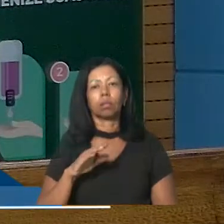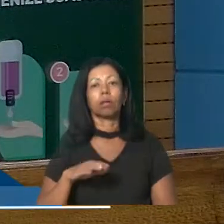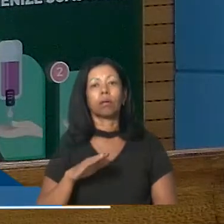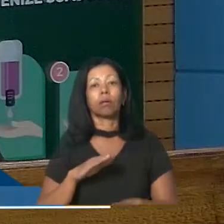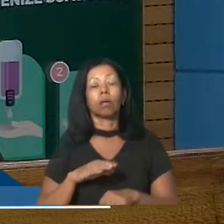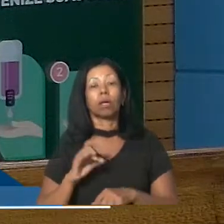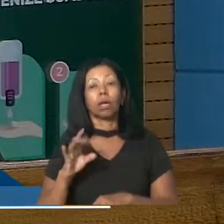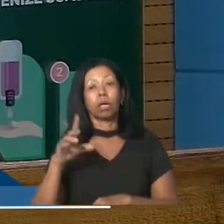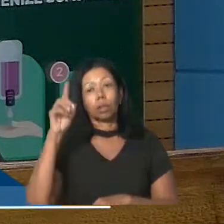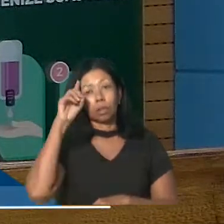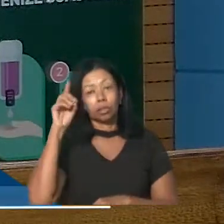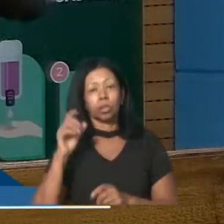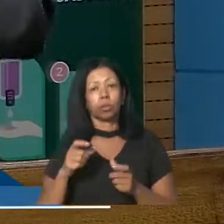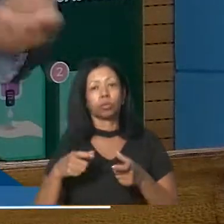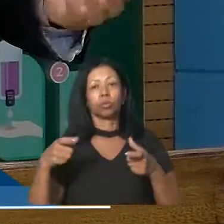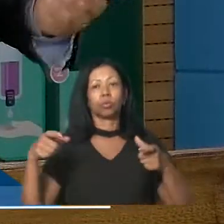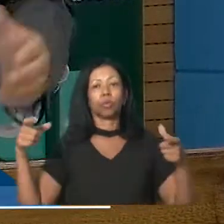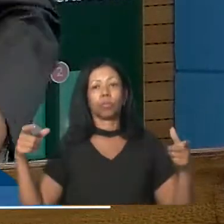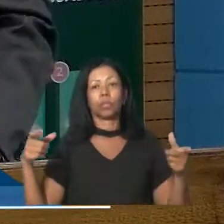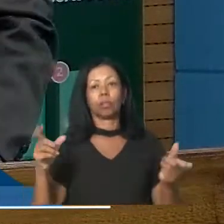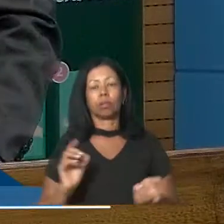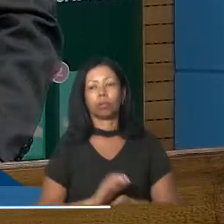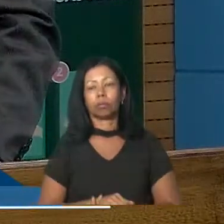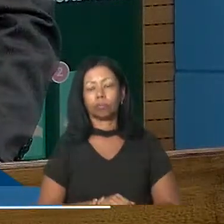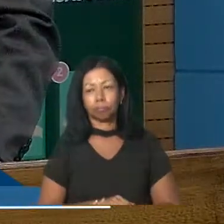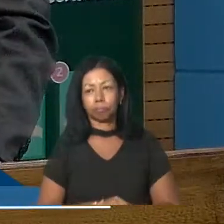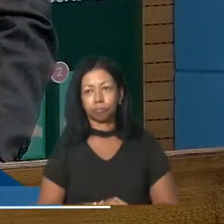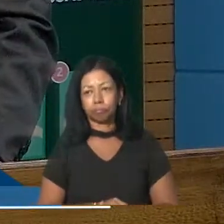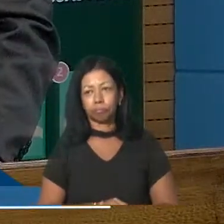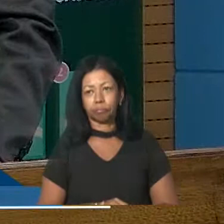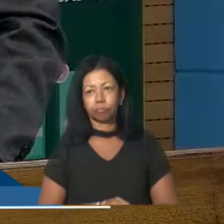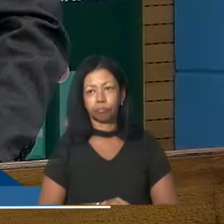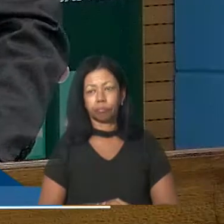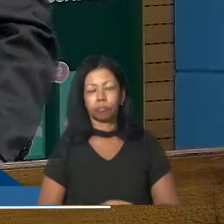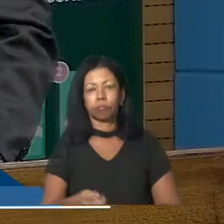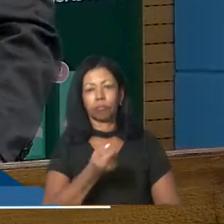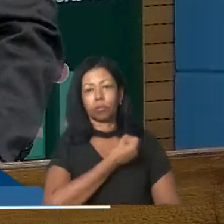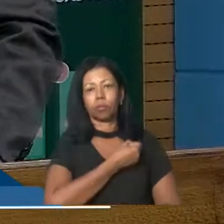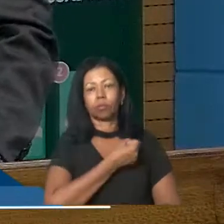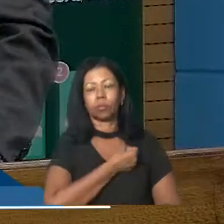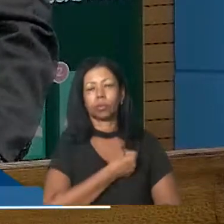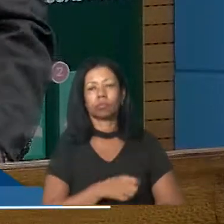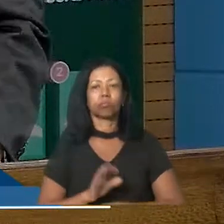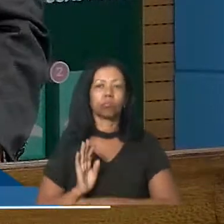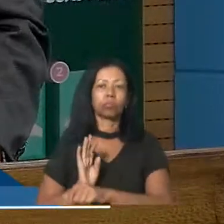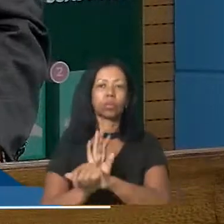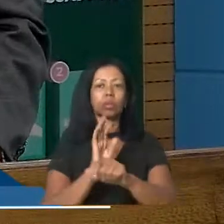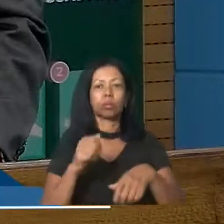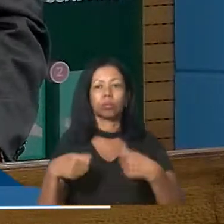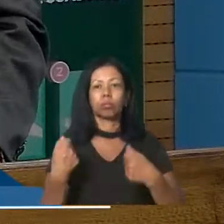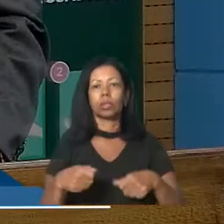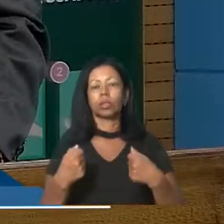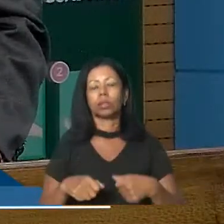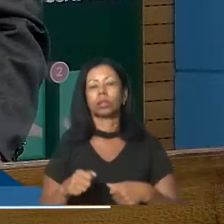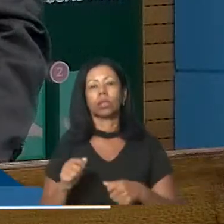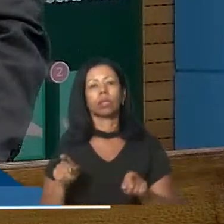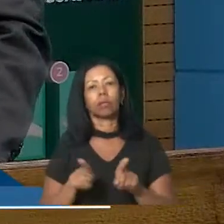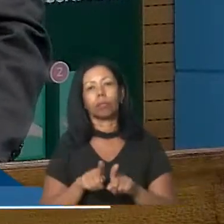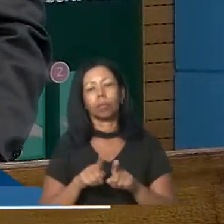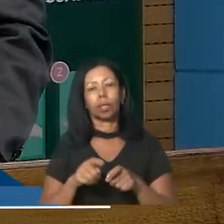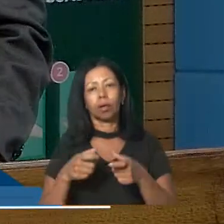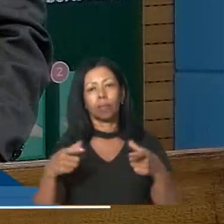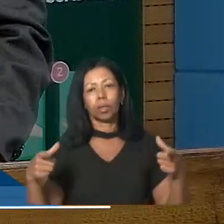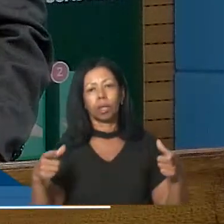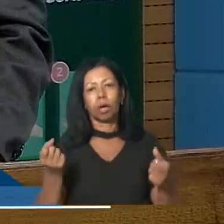dia aumentando. Claro, aumenta o número de atendimento, precisa ser aumentado